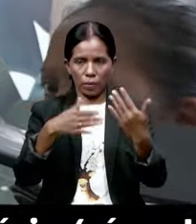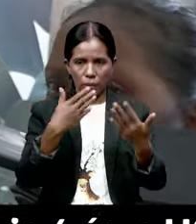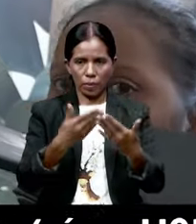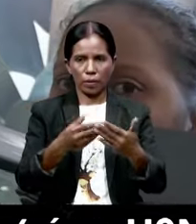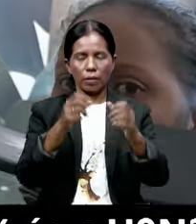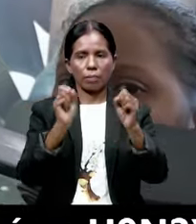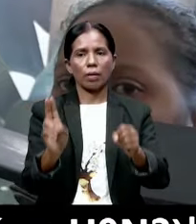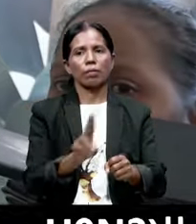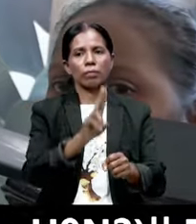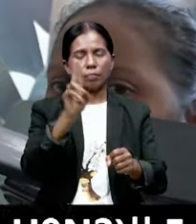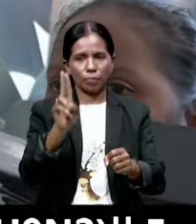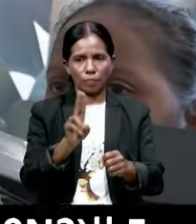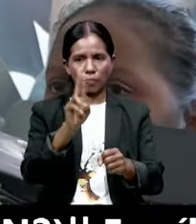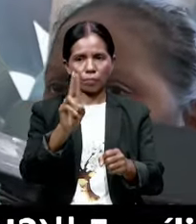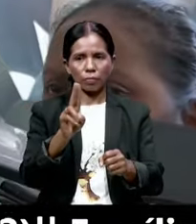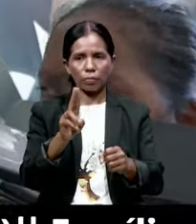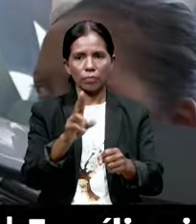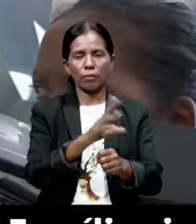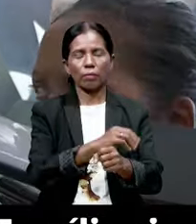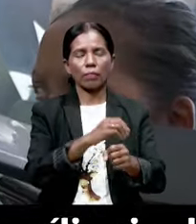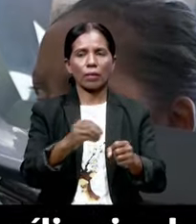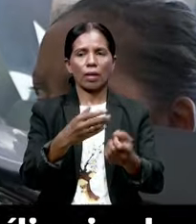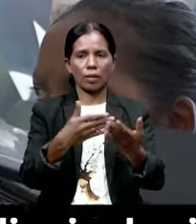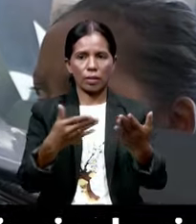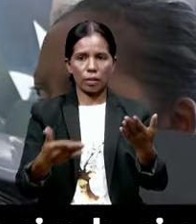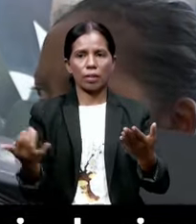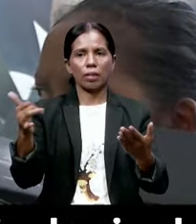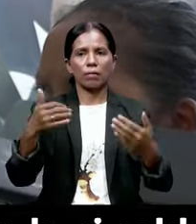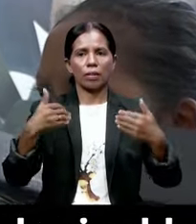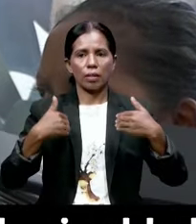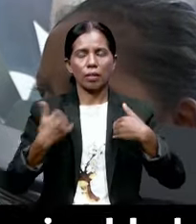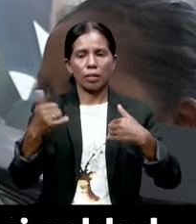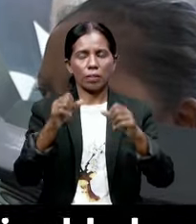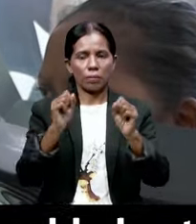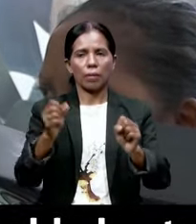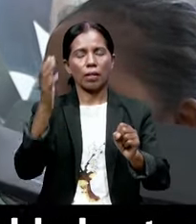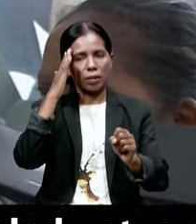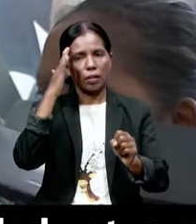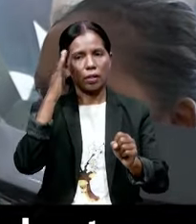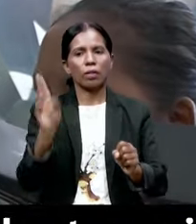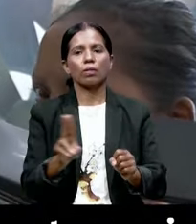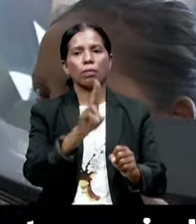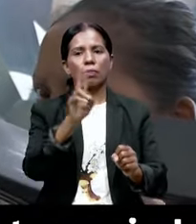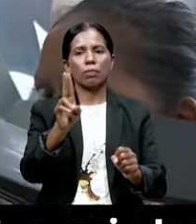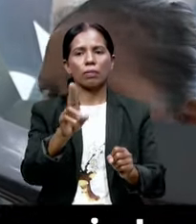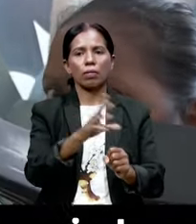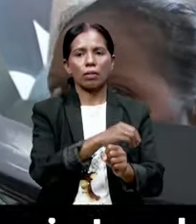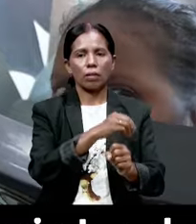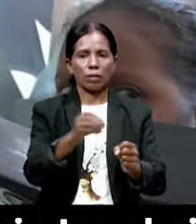bele utiliza instrumento neve iha para atu nene siramos bele hatene usa pagamento